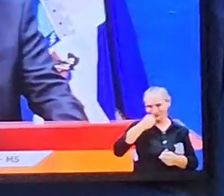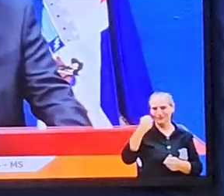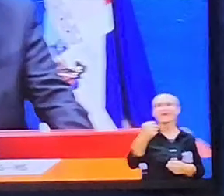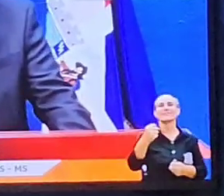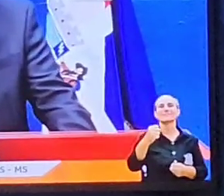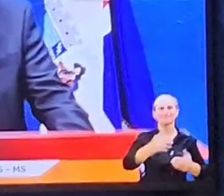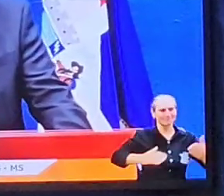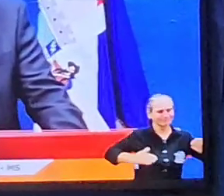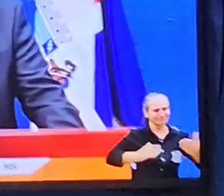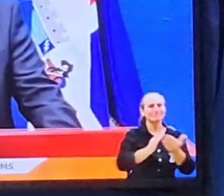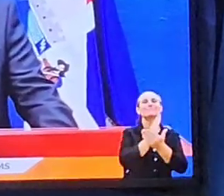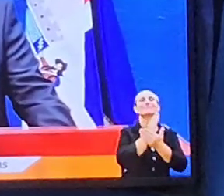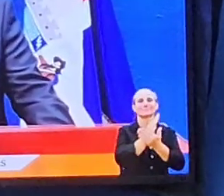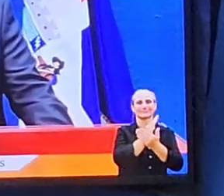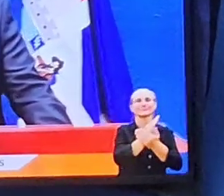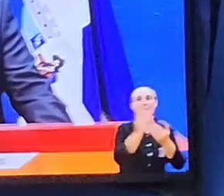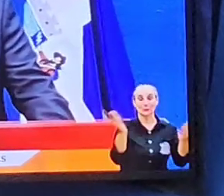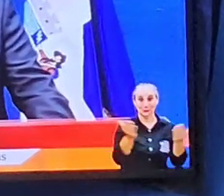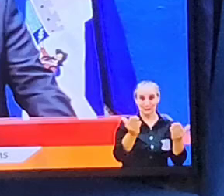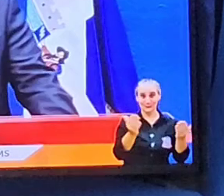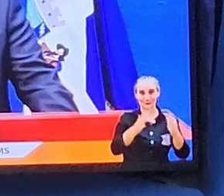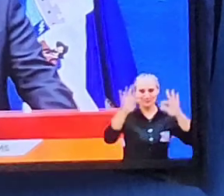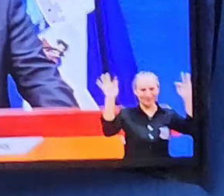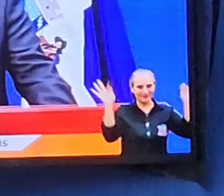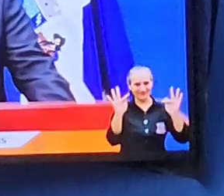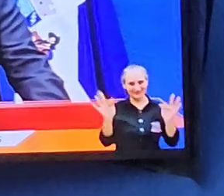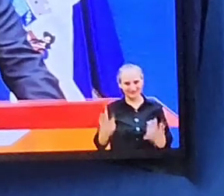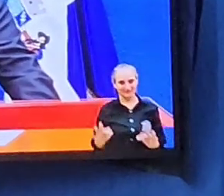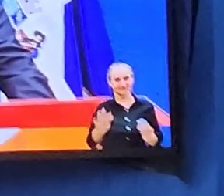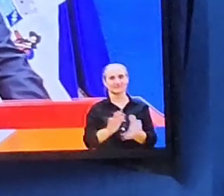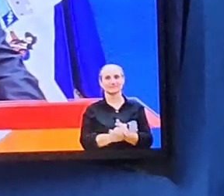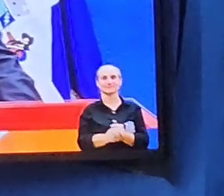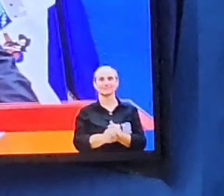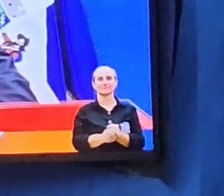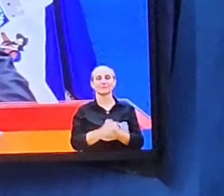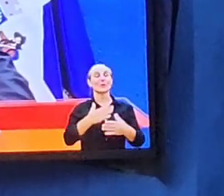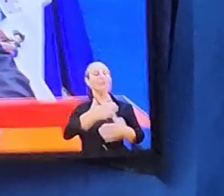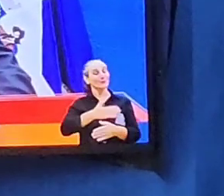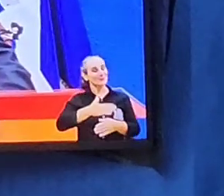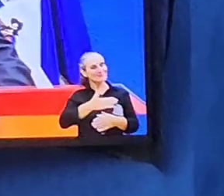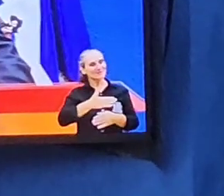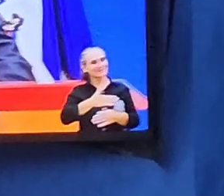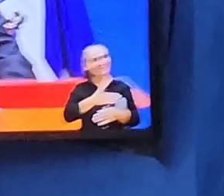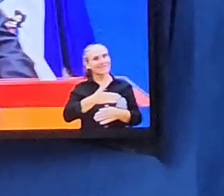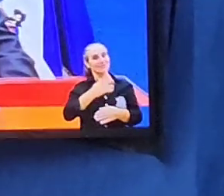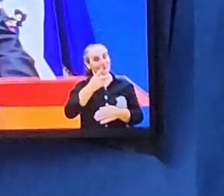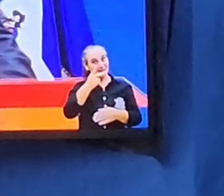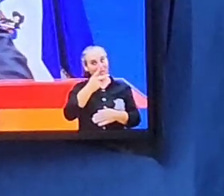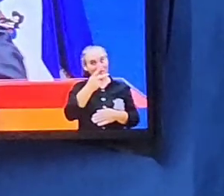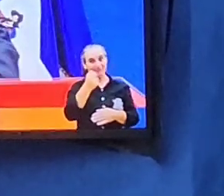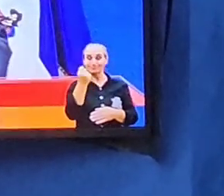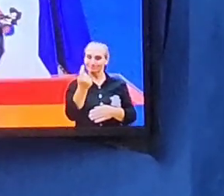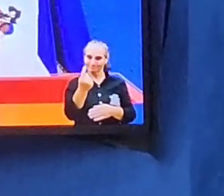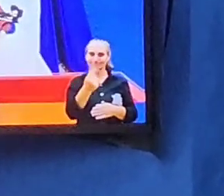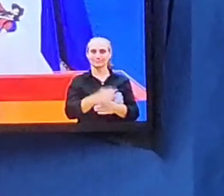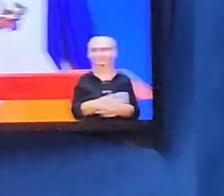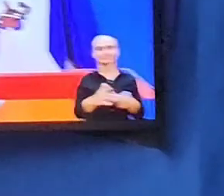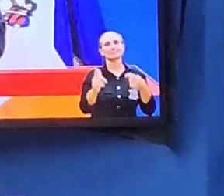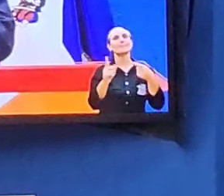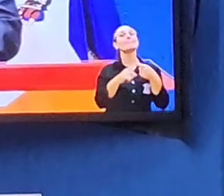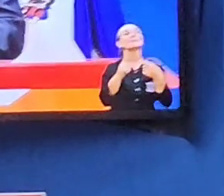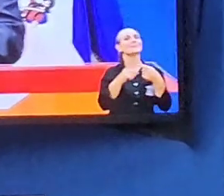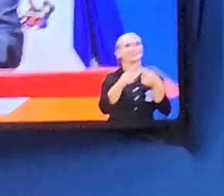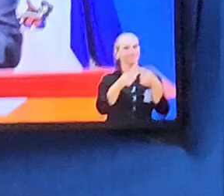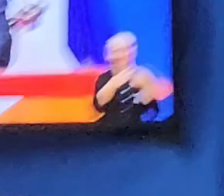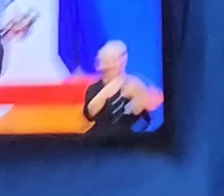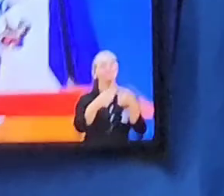gente exerce hoje uma felicidade muito grande. E eu gostaria aqui de pontuar algumas coisas.